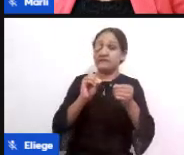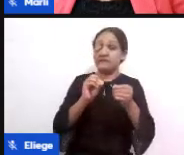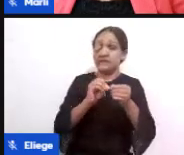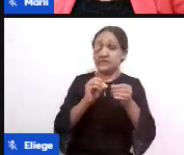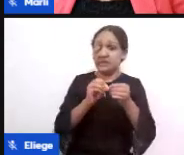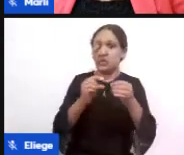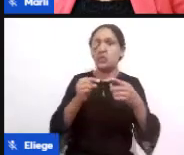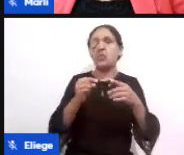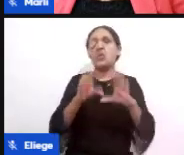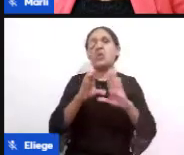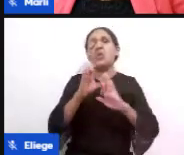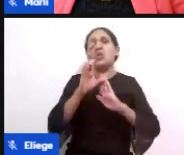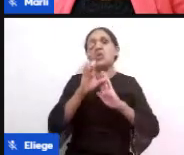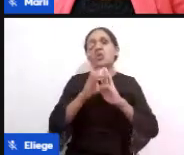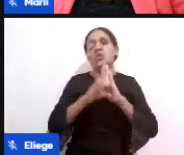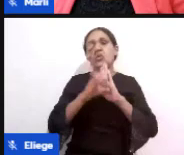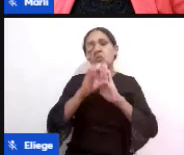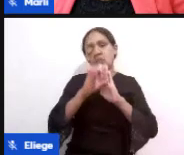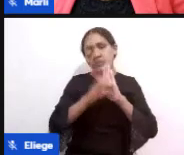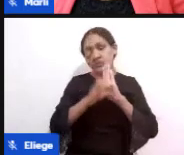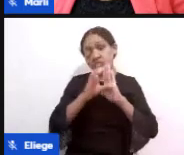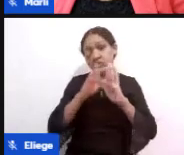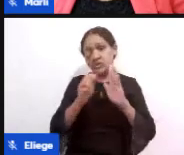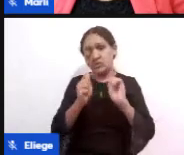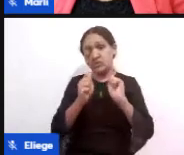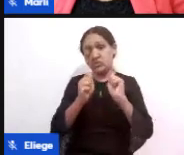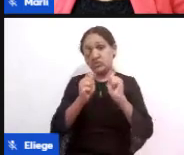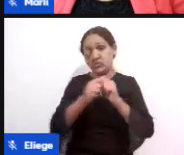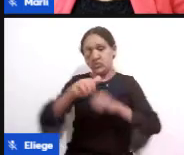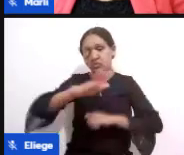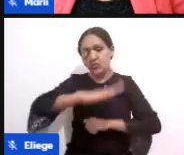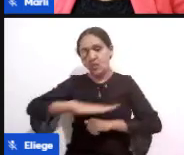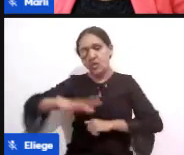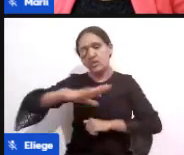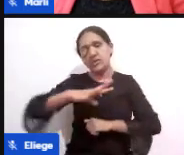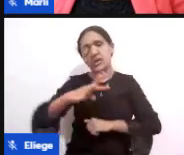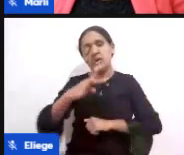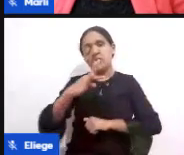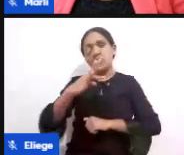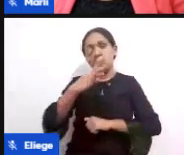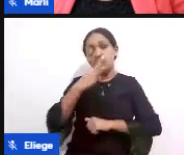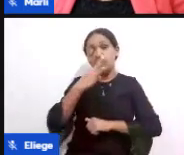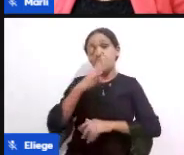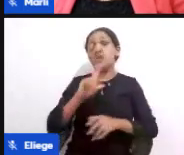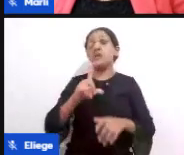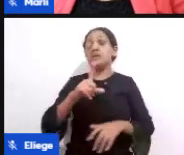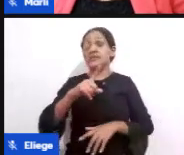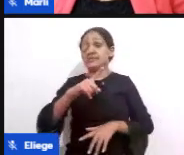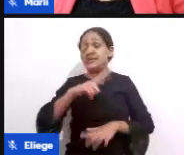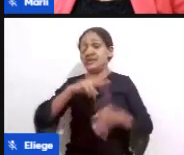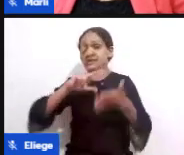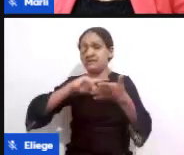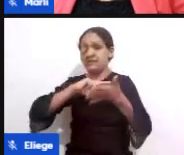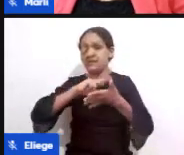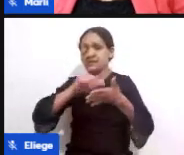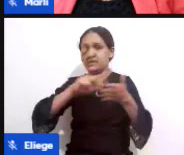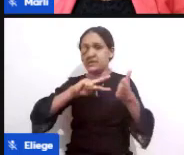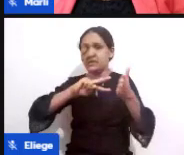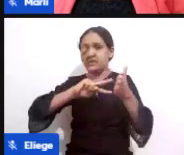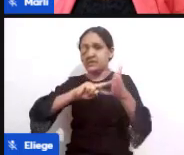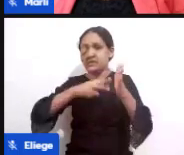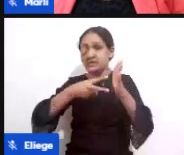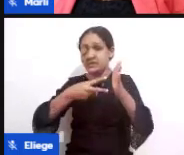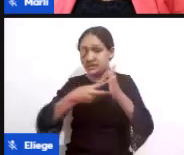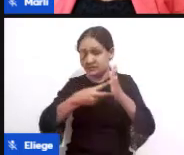de uma forma as diferentes áreas do conhecimento, ele atribui significado ao que está sendo trabalhado em sala de